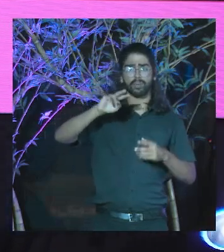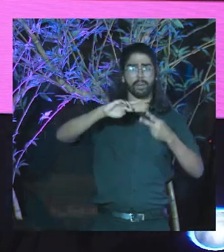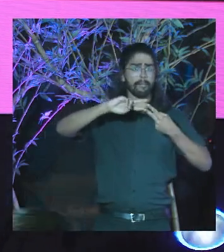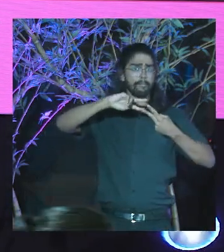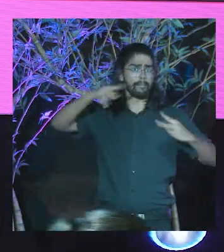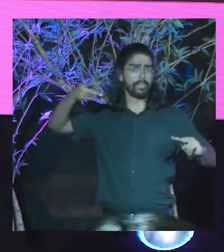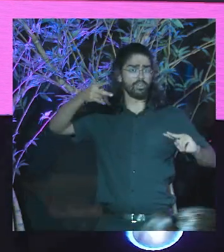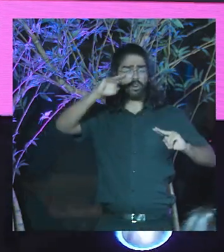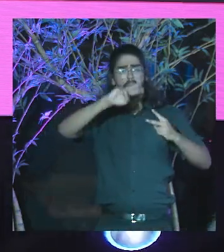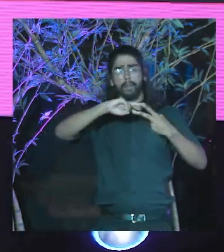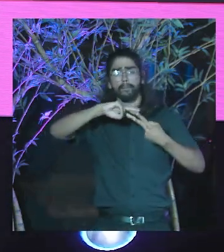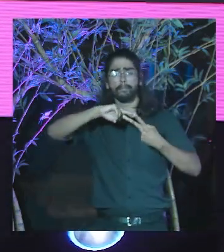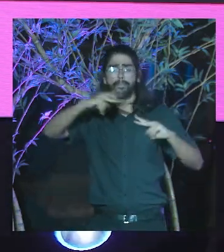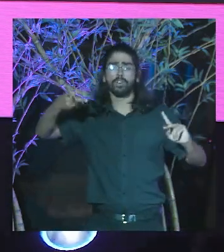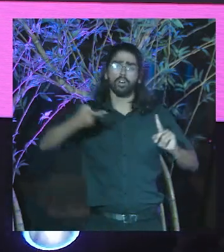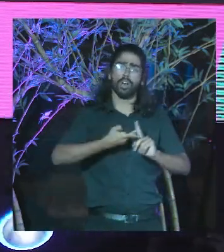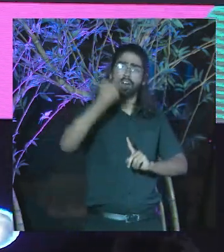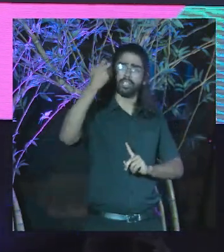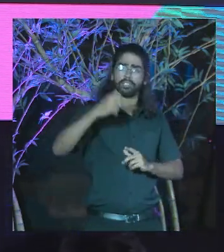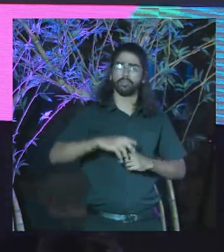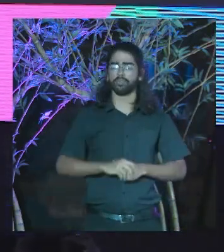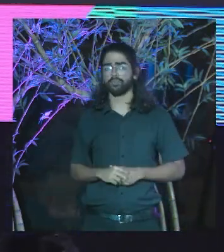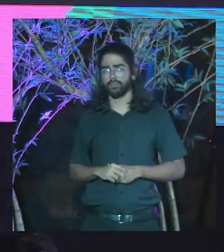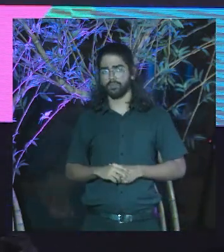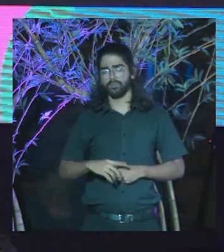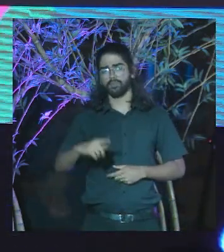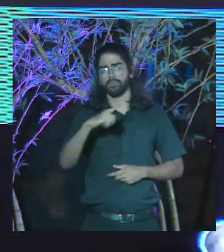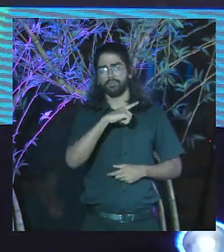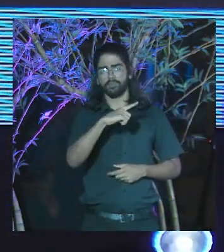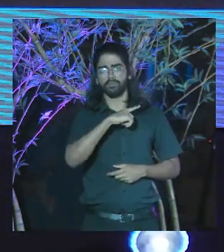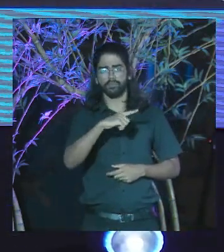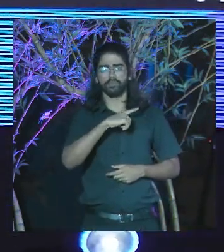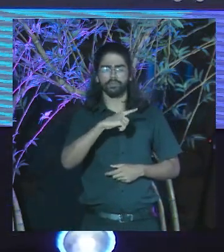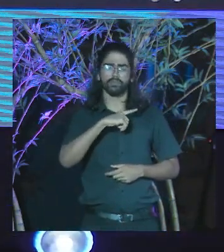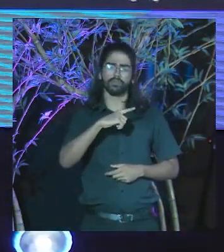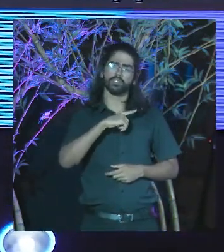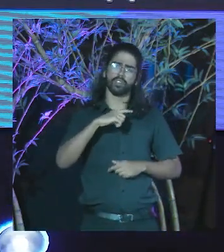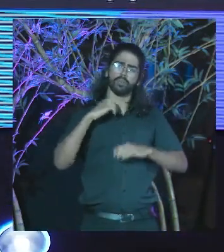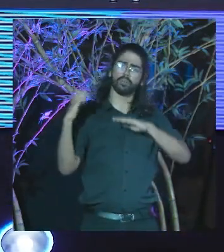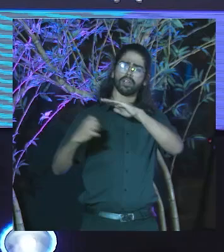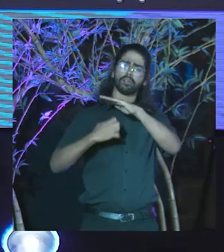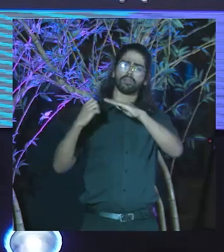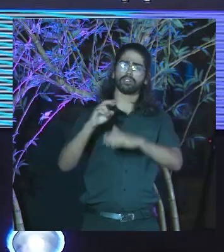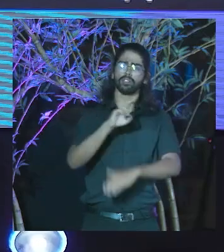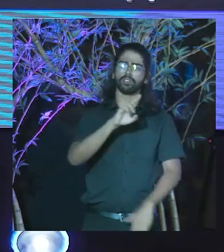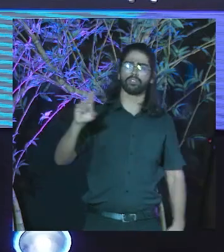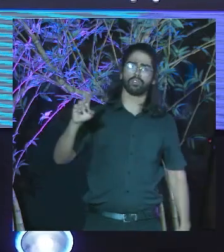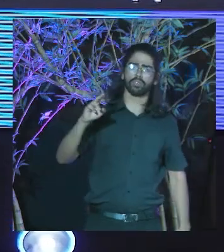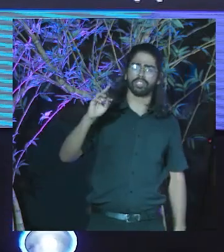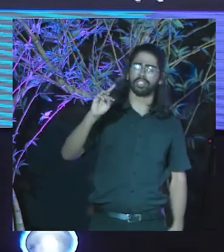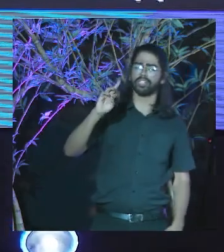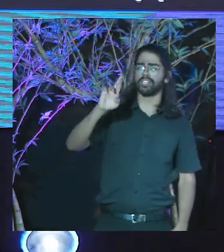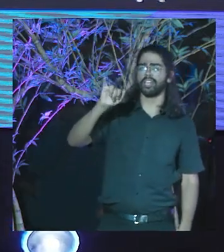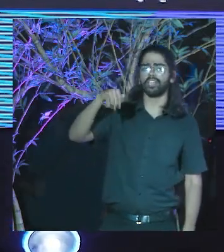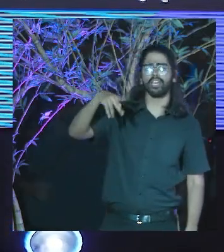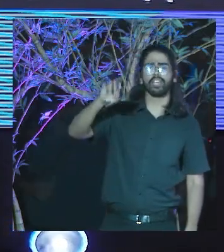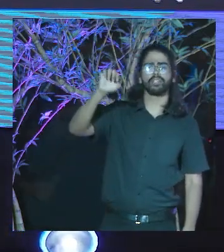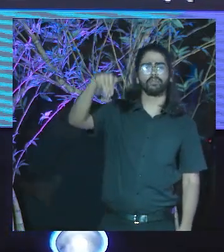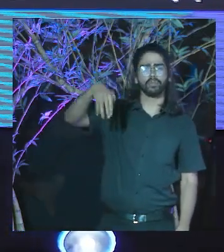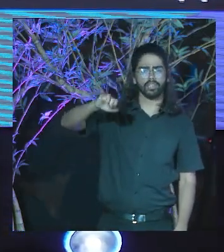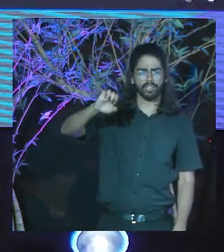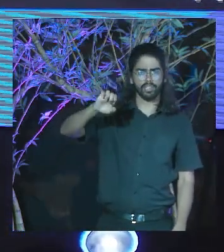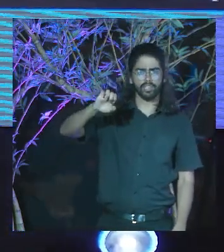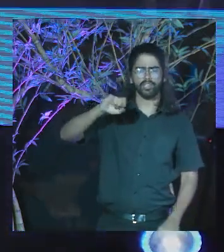essa história. Tem uma ferramenta, uma empresa chamada 23andMe. Ela é uma empresa